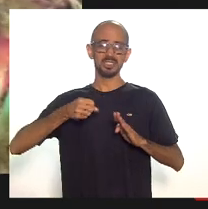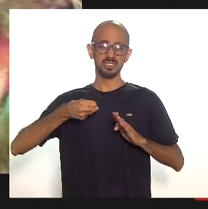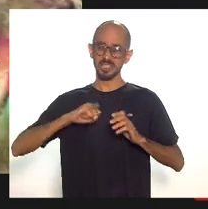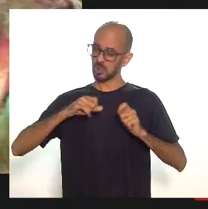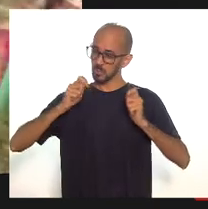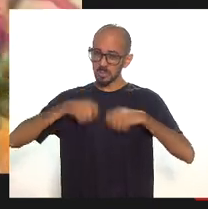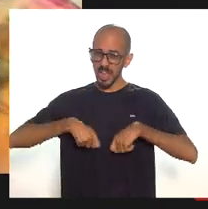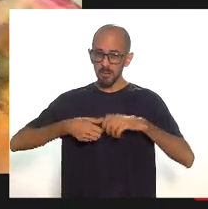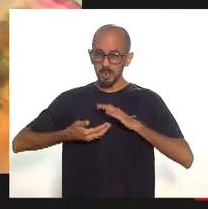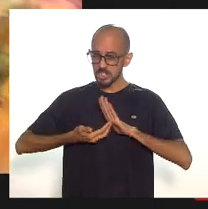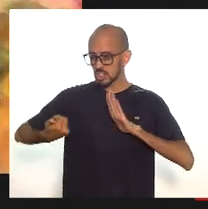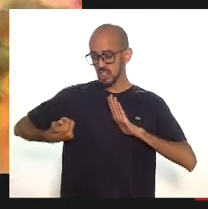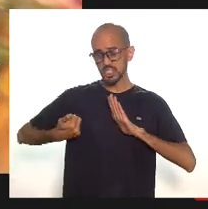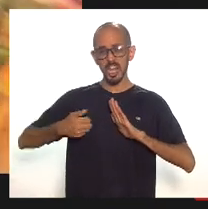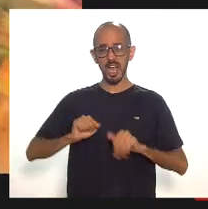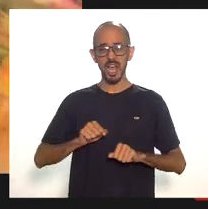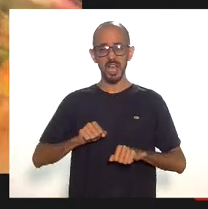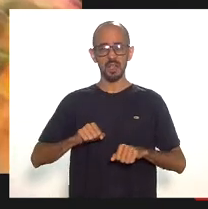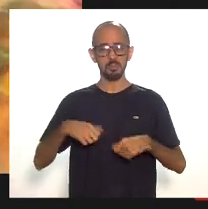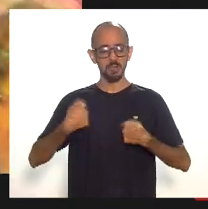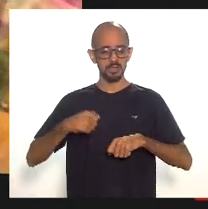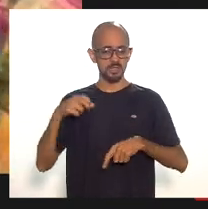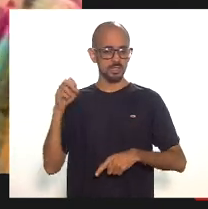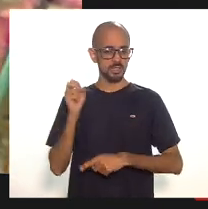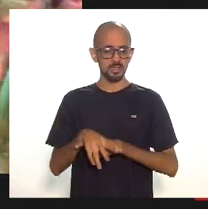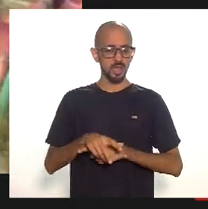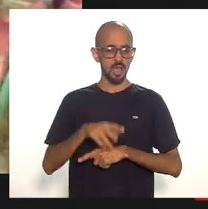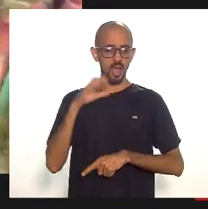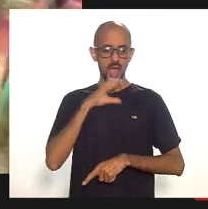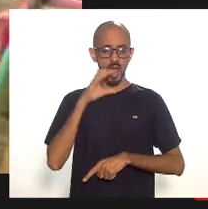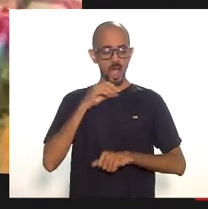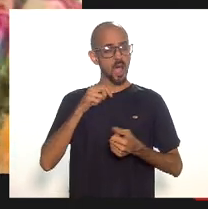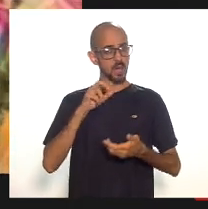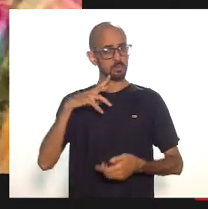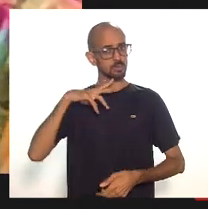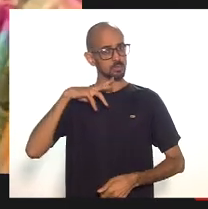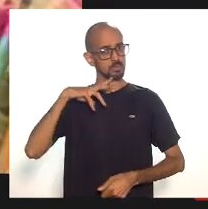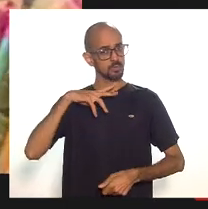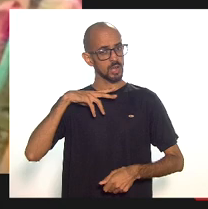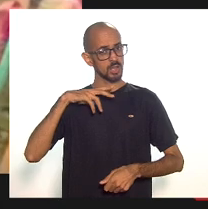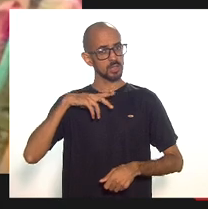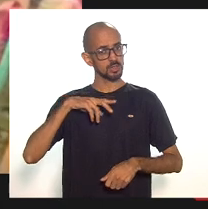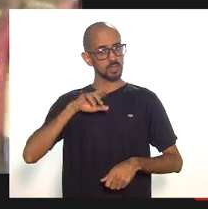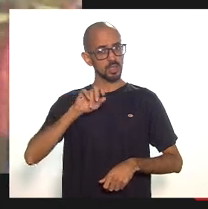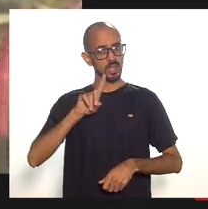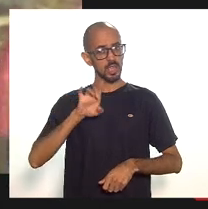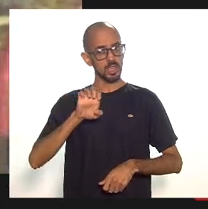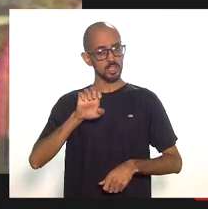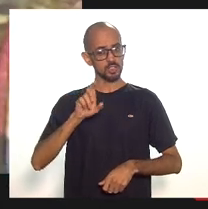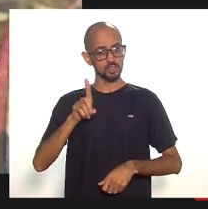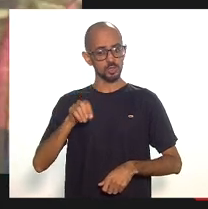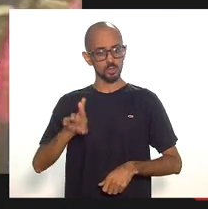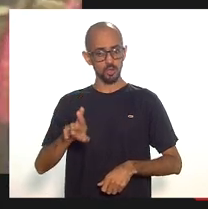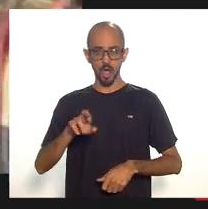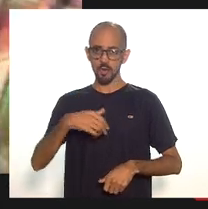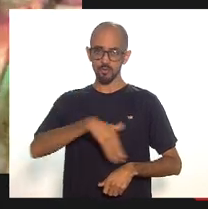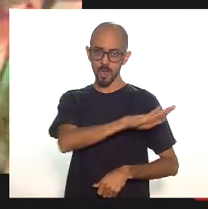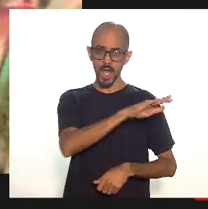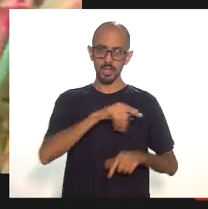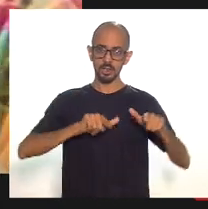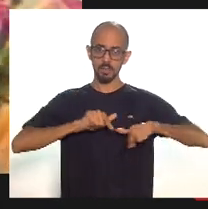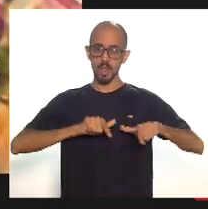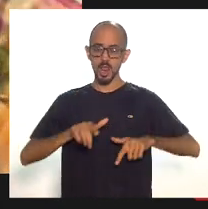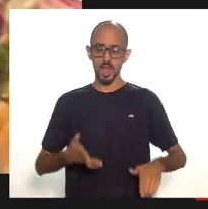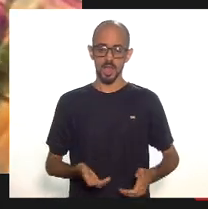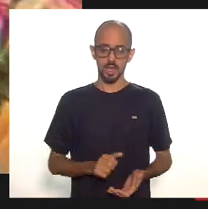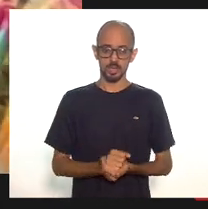essa burocracia e tem que contratar, chamar a iniciativa privada, botar a rede DOR para dentro das unidades. Se a gente tem